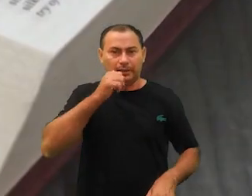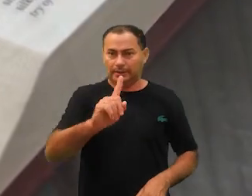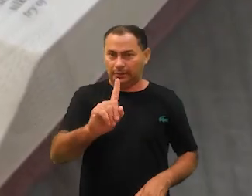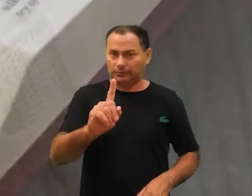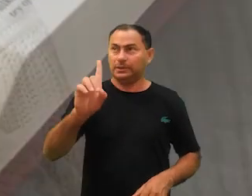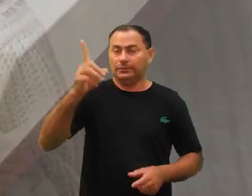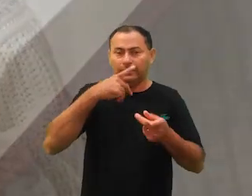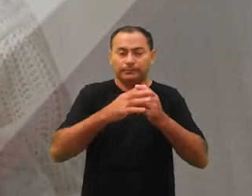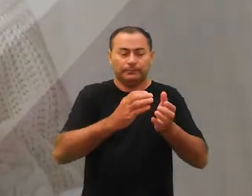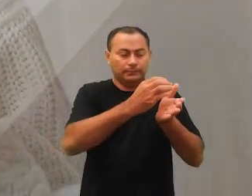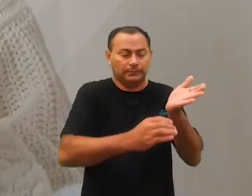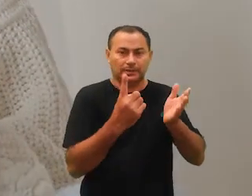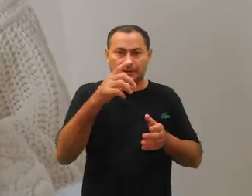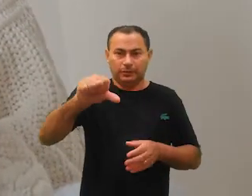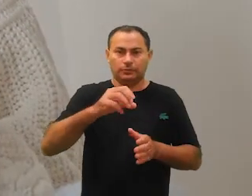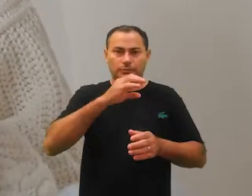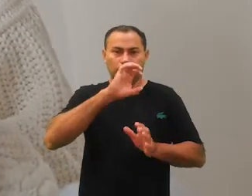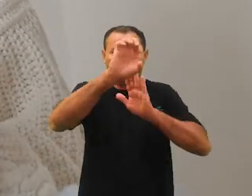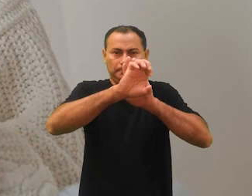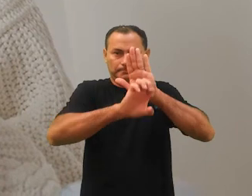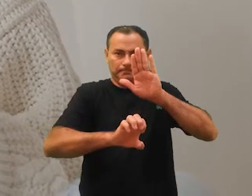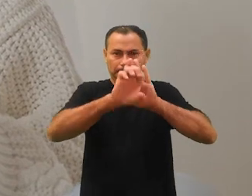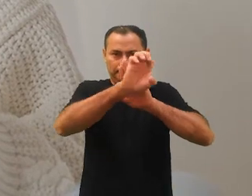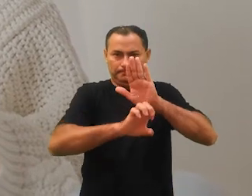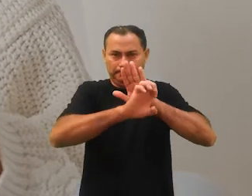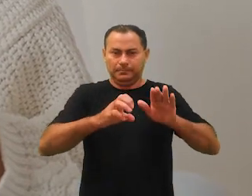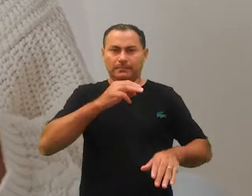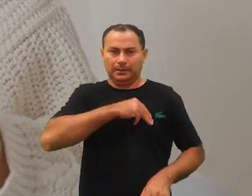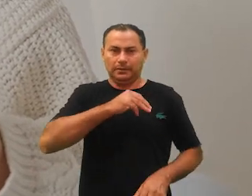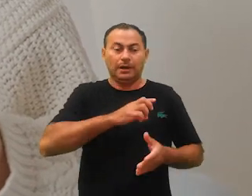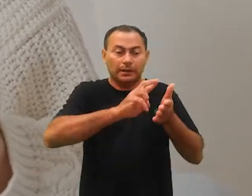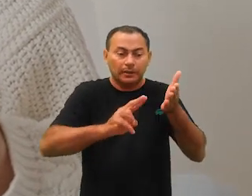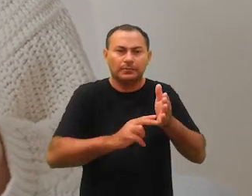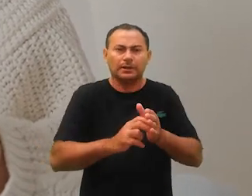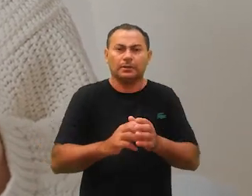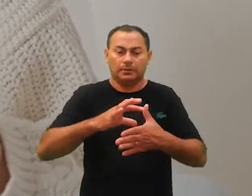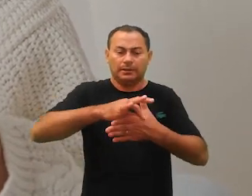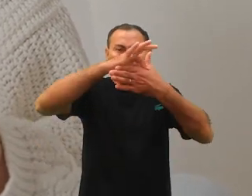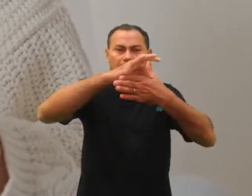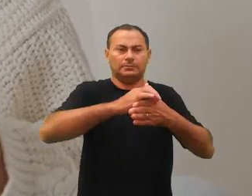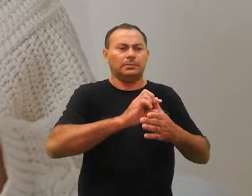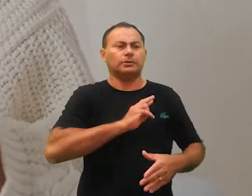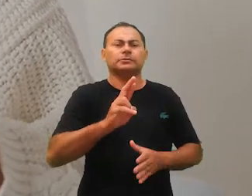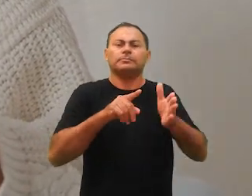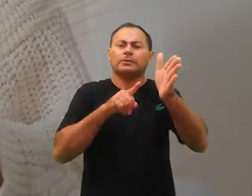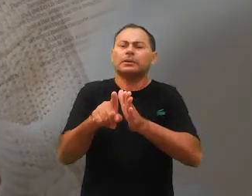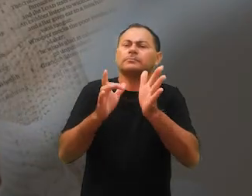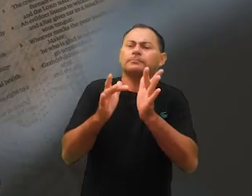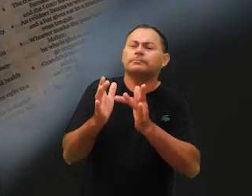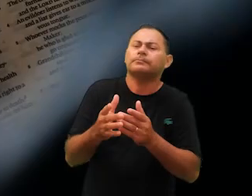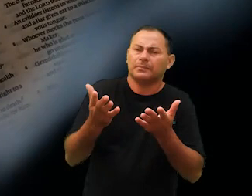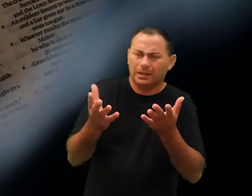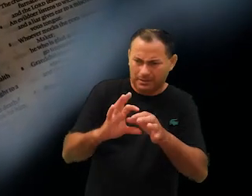mulher. No capítulo 19 de Mateus, lemos que aqueles líderes religiosos perguntaram para